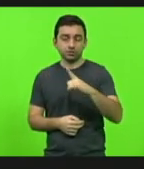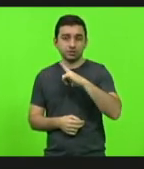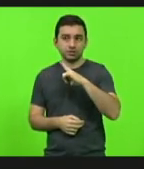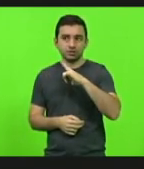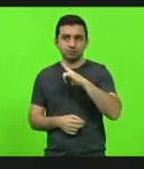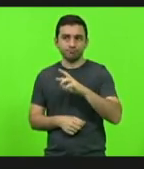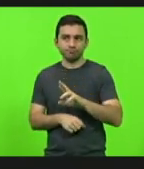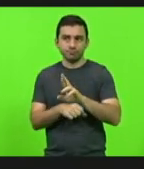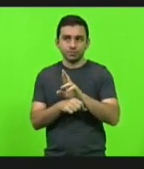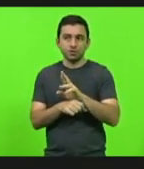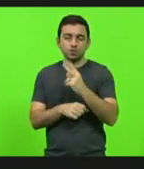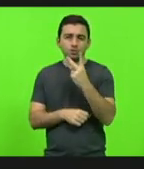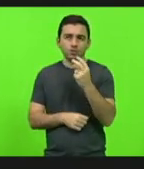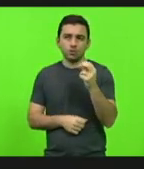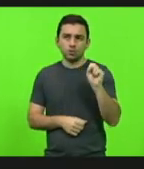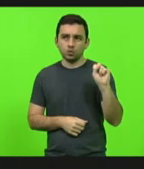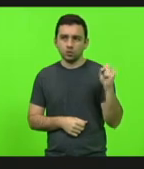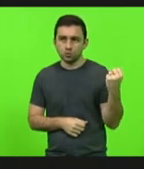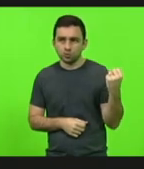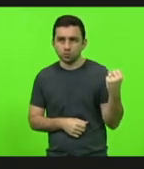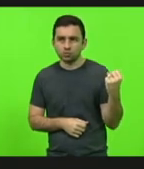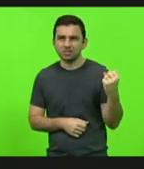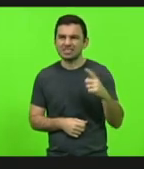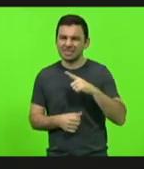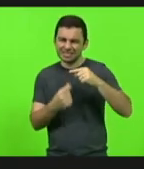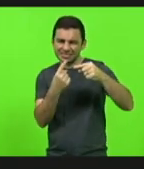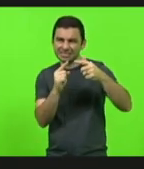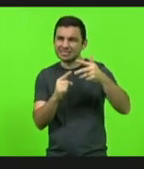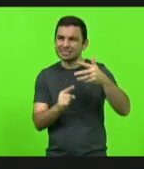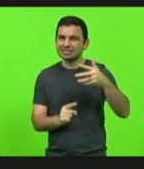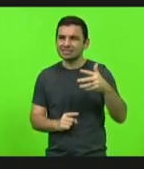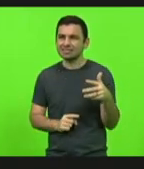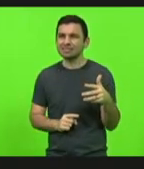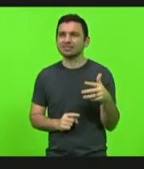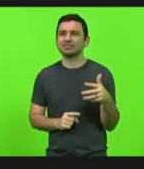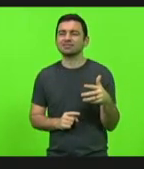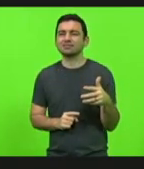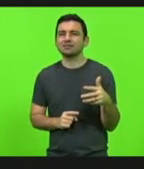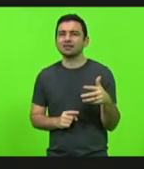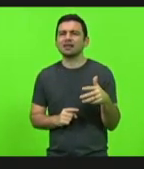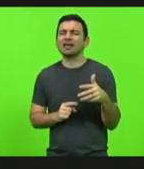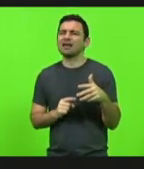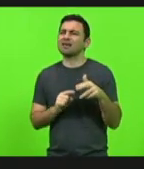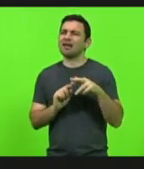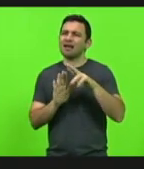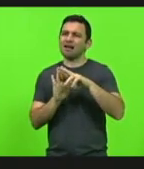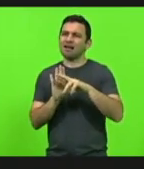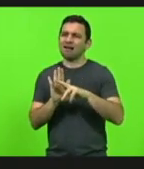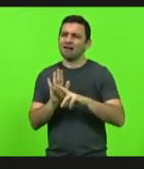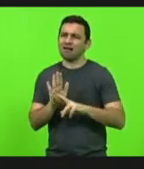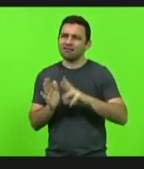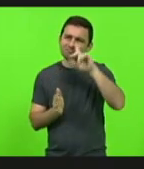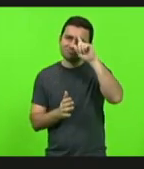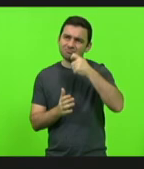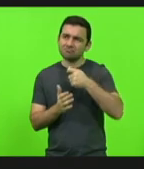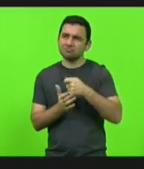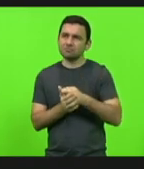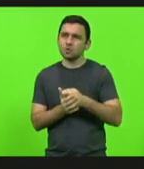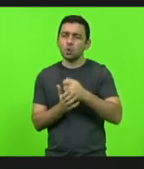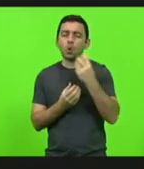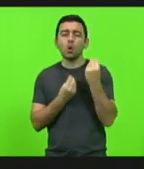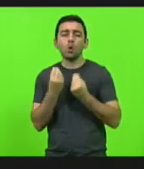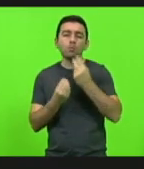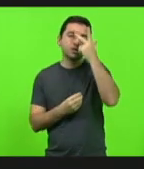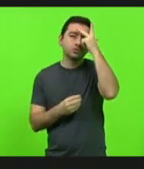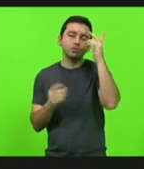em 2008 é com vários itens né e várias normas que determinam né como que as pessoas com